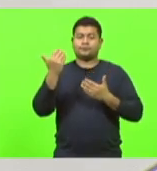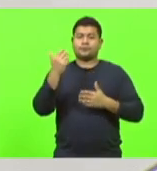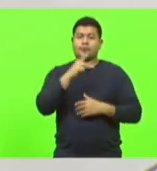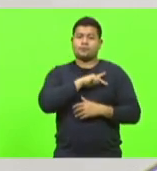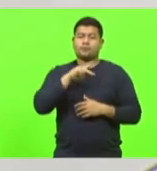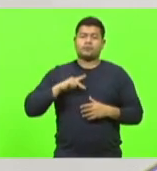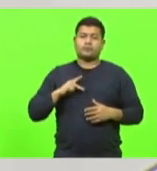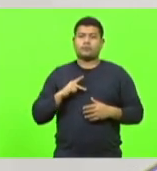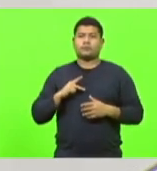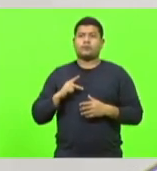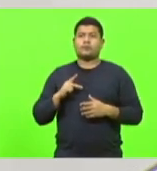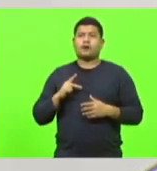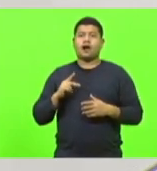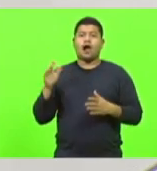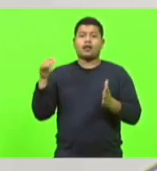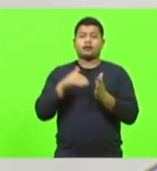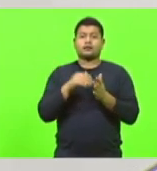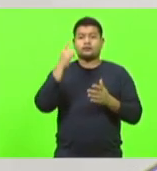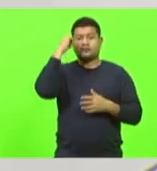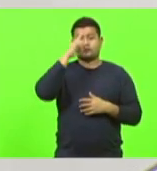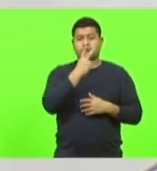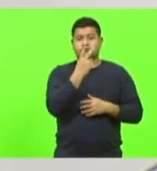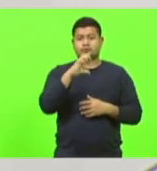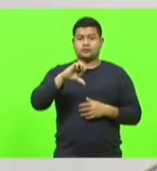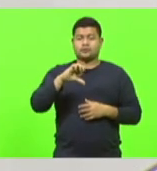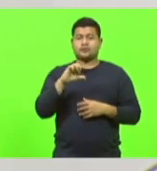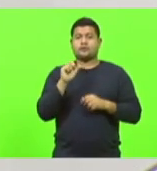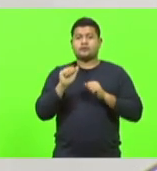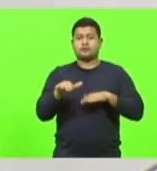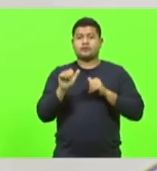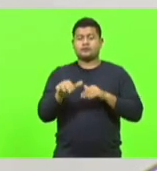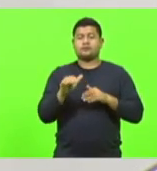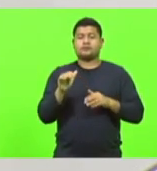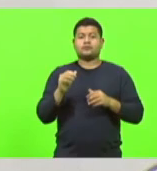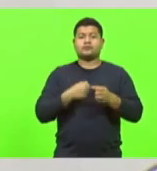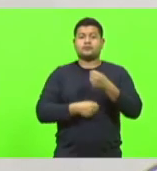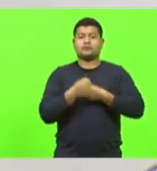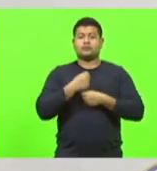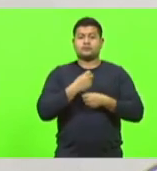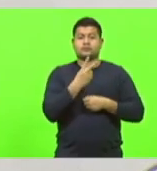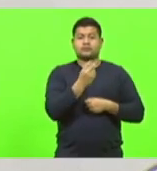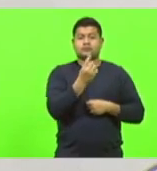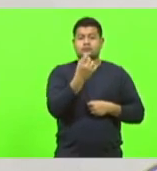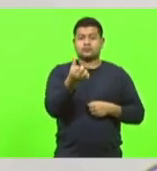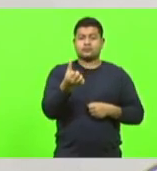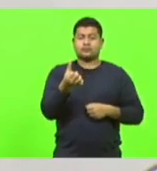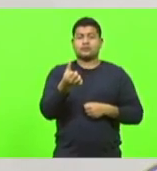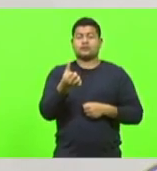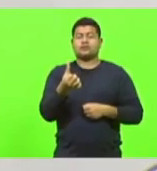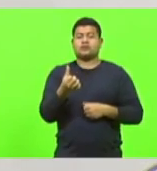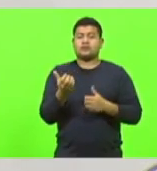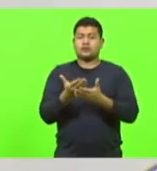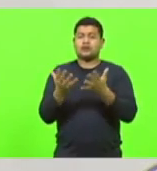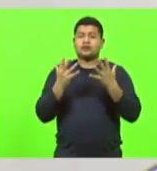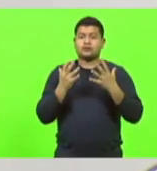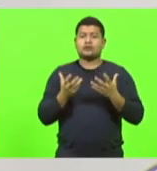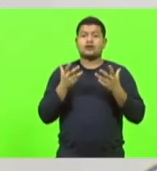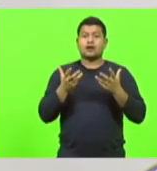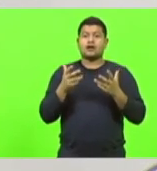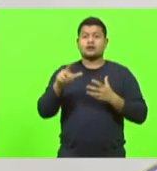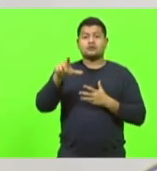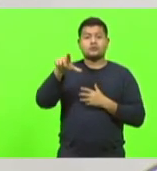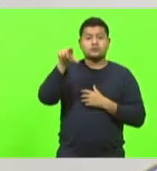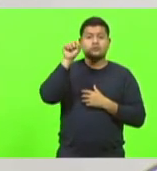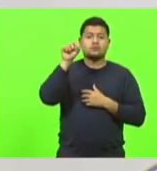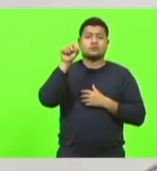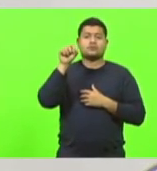até 29 de setembro de 2016 e que optarem por permanecer